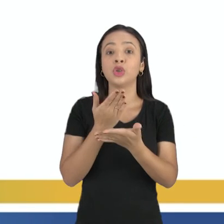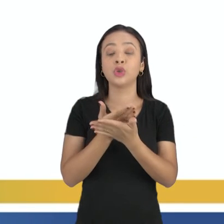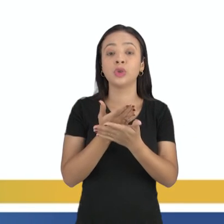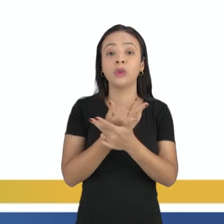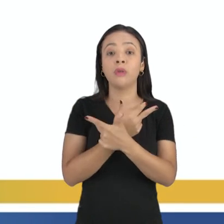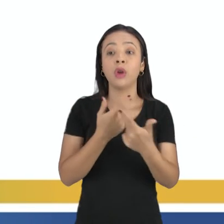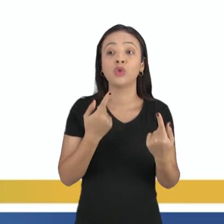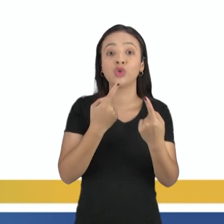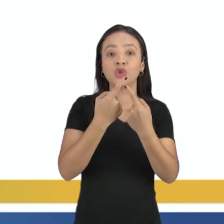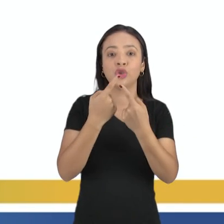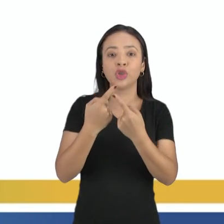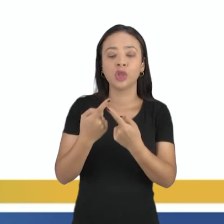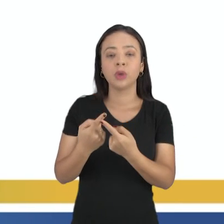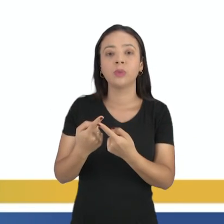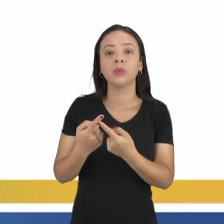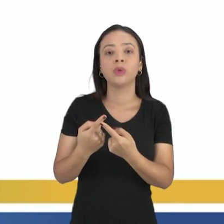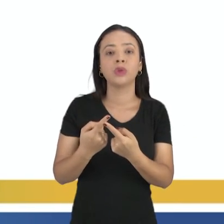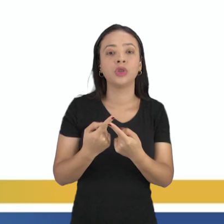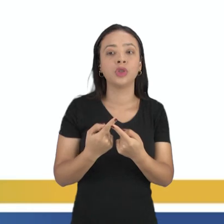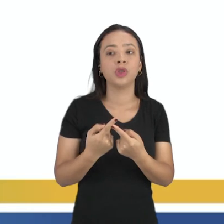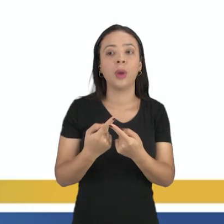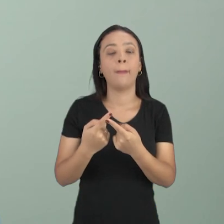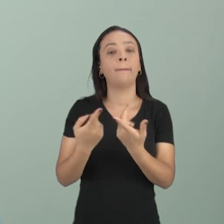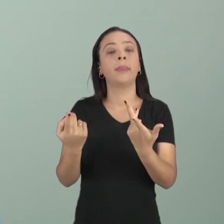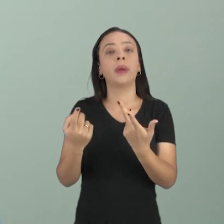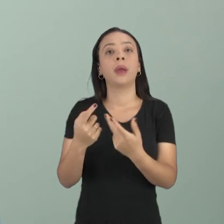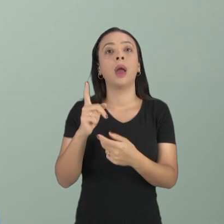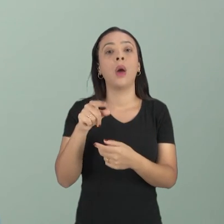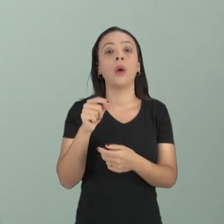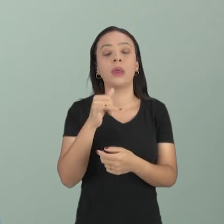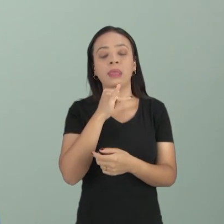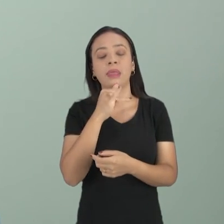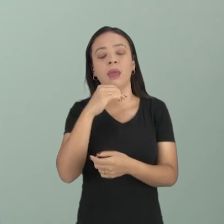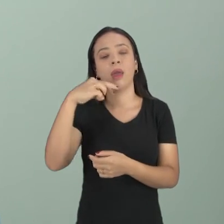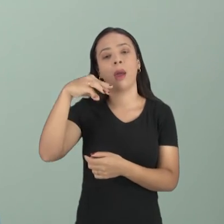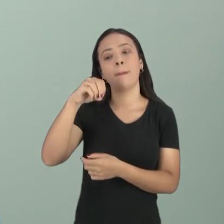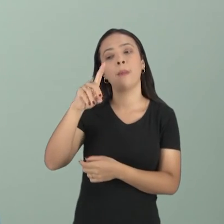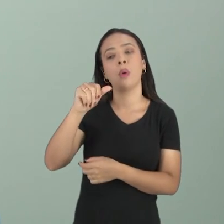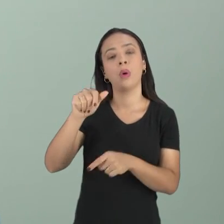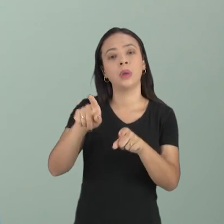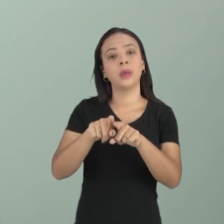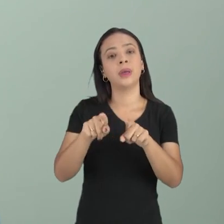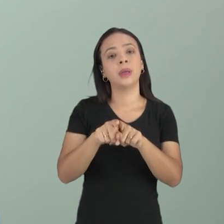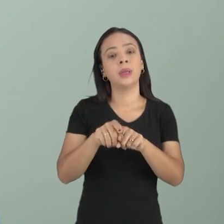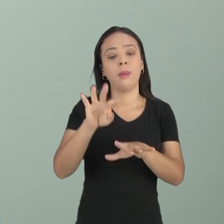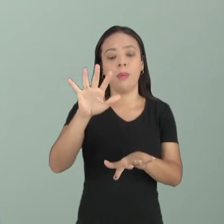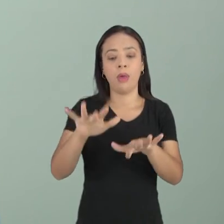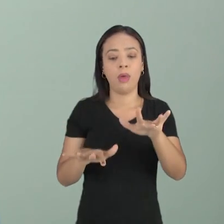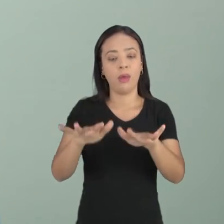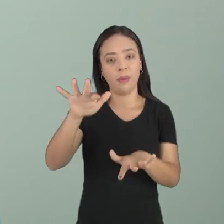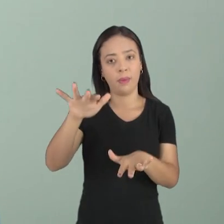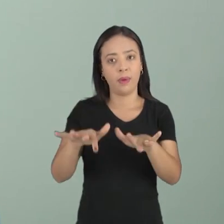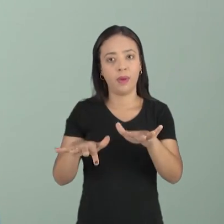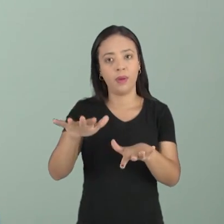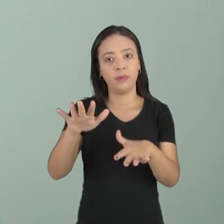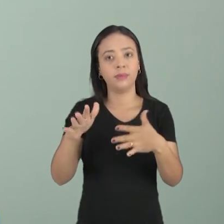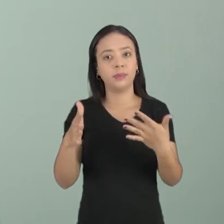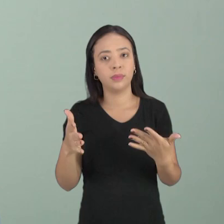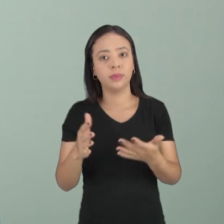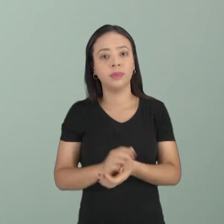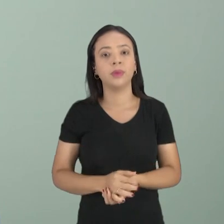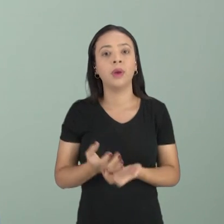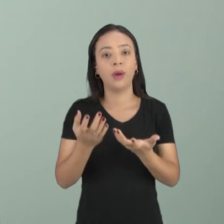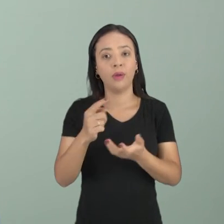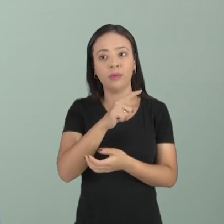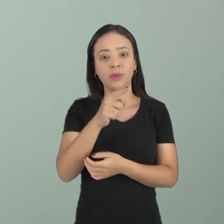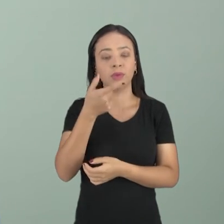medidas de centralidade anteriores aí, né, que são a moda e também a média aritmética. Eu espero que você